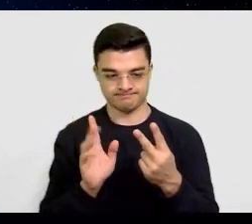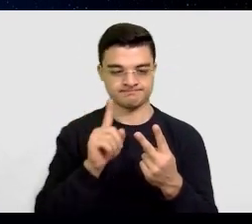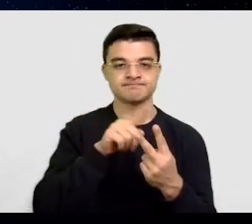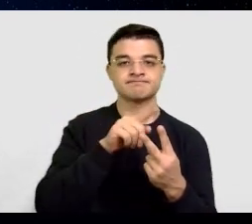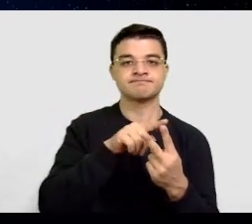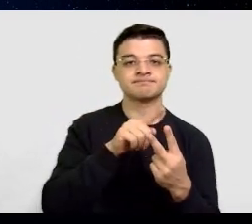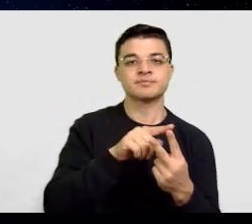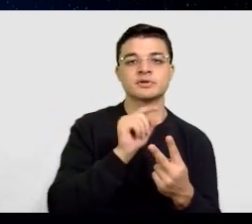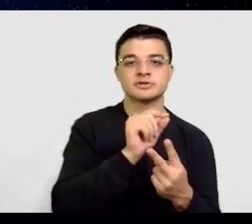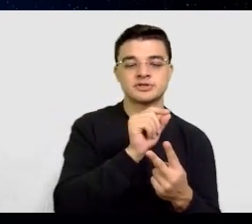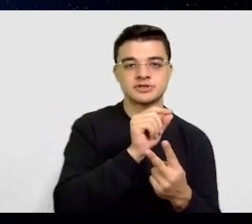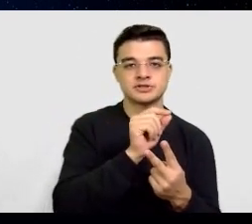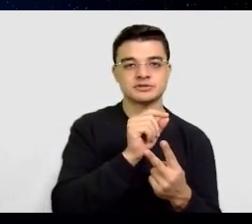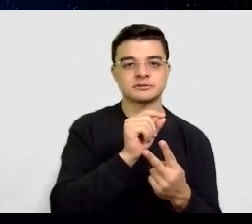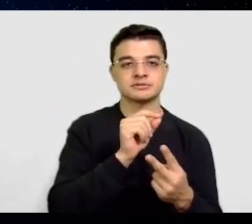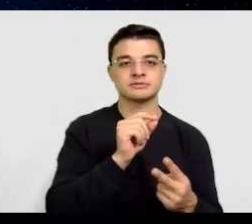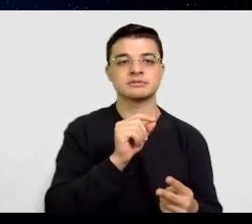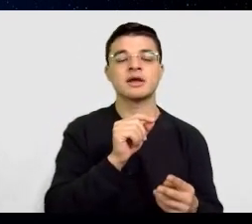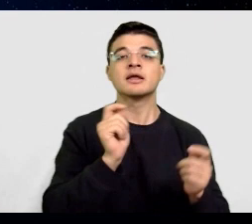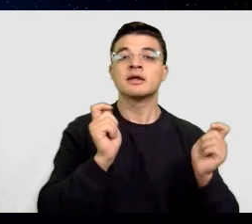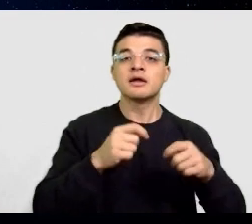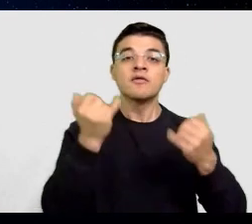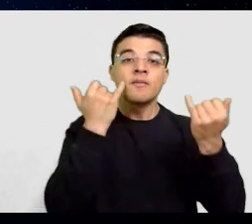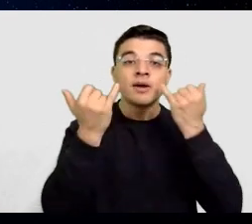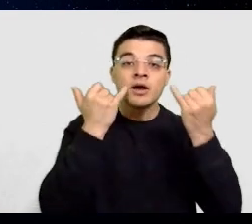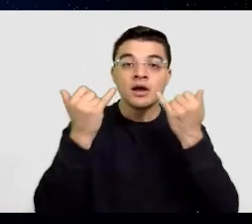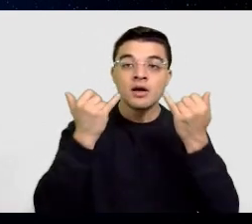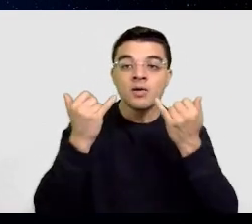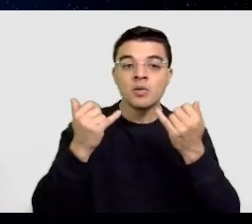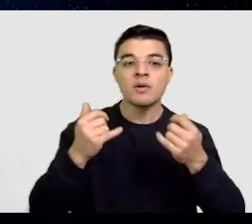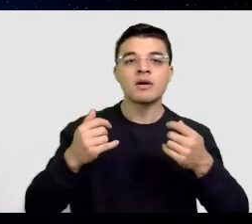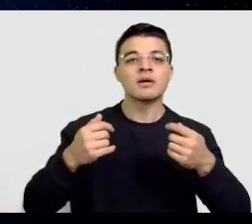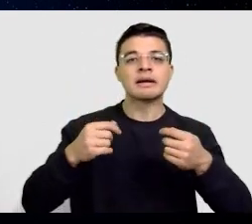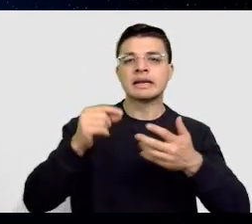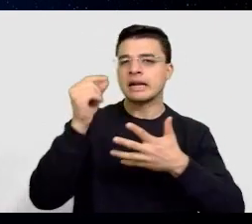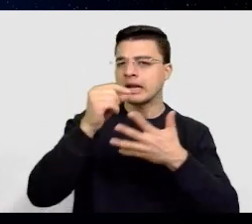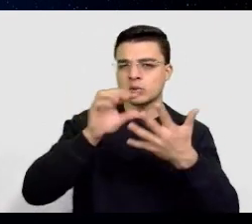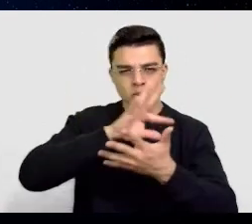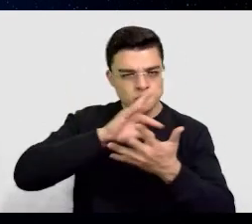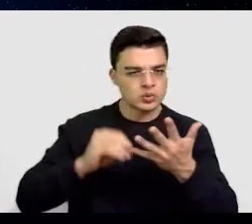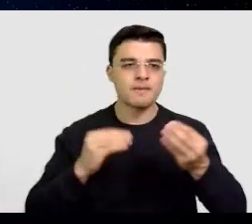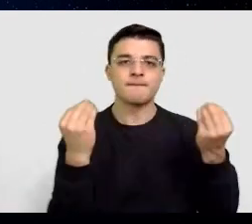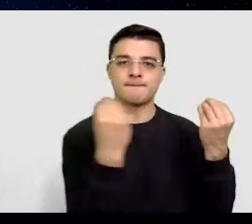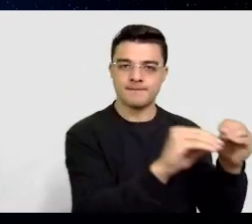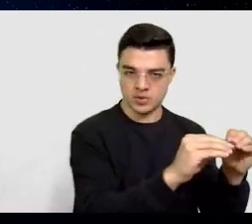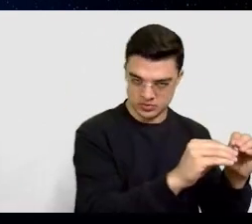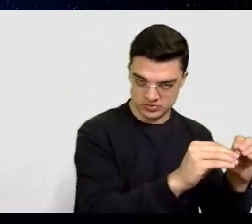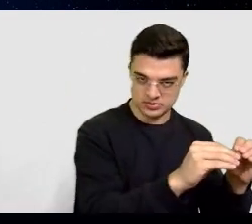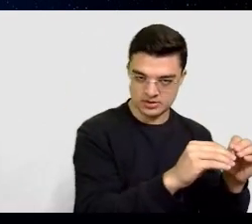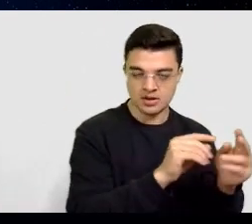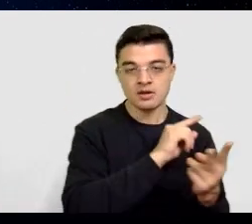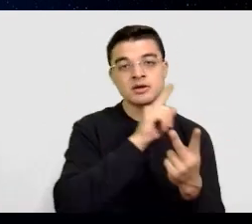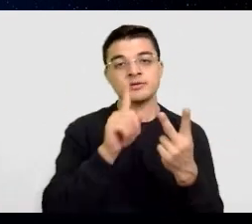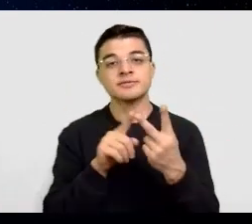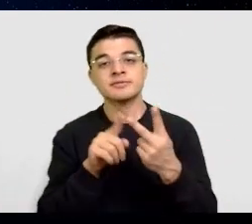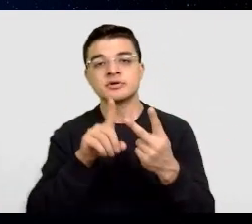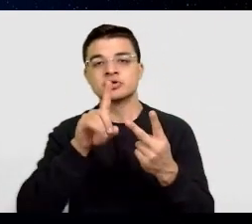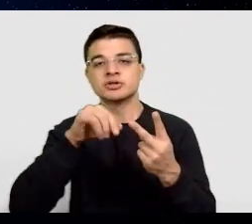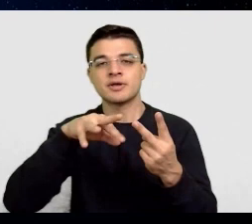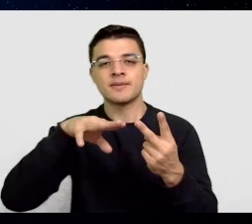coloco todas as informações que eu preciso da transação, e no dinâmico eu vou buscar isso de forma dinâmica, a gente vai entender como que isso